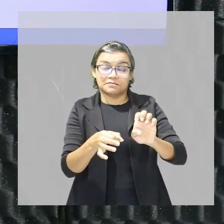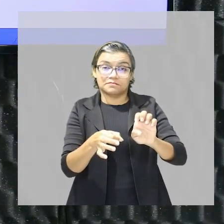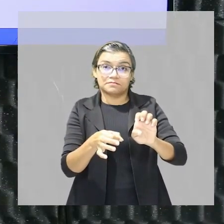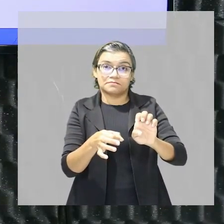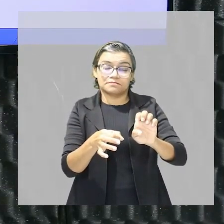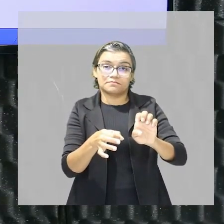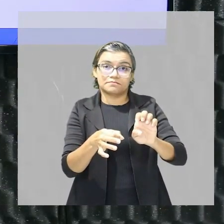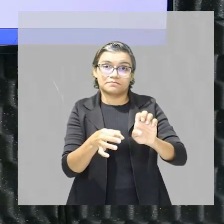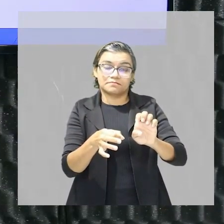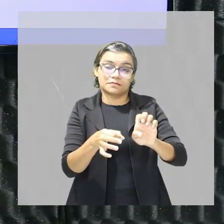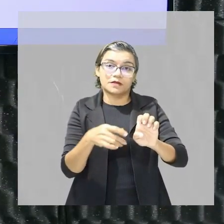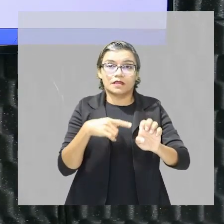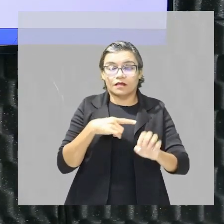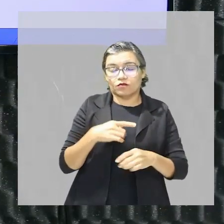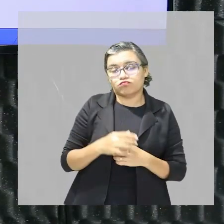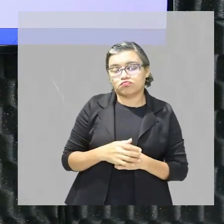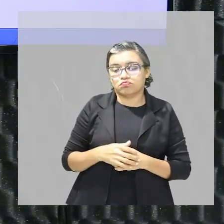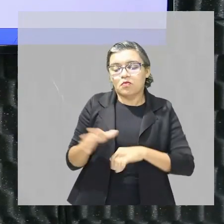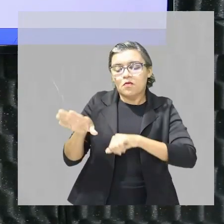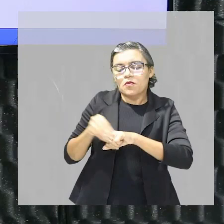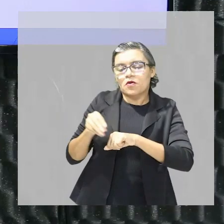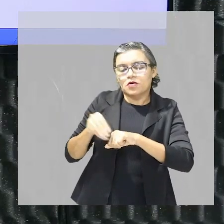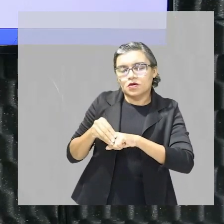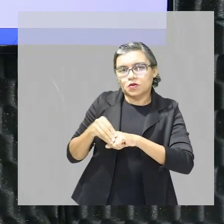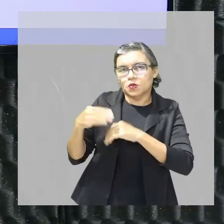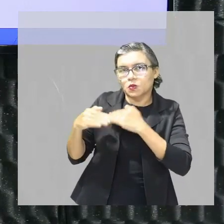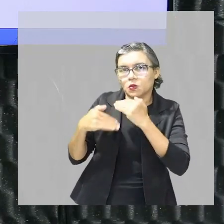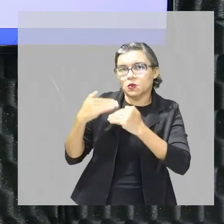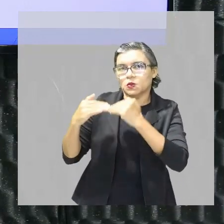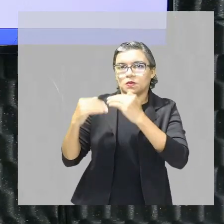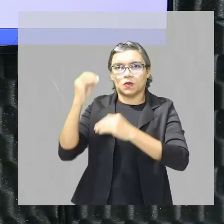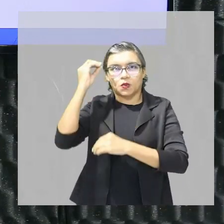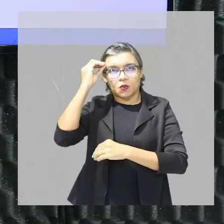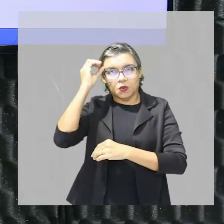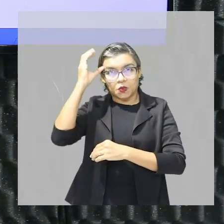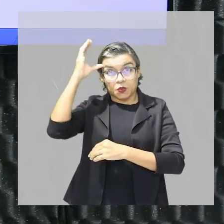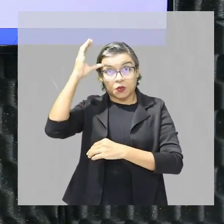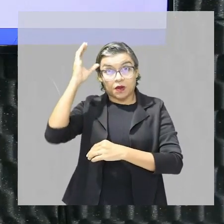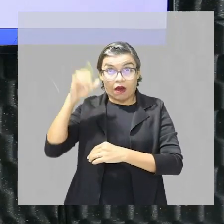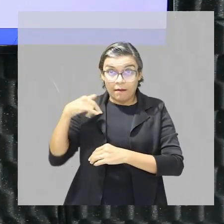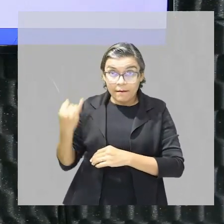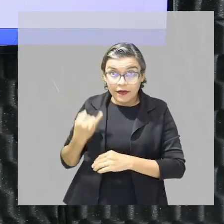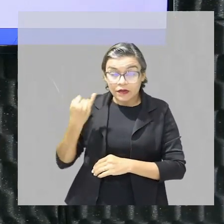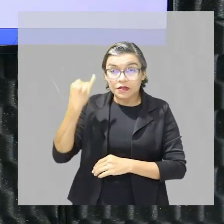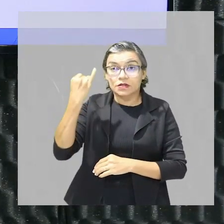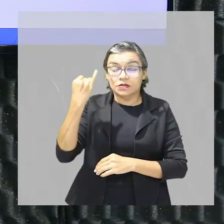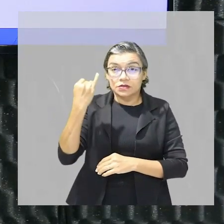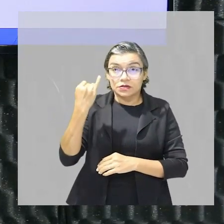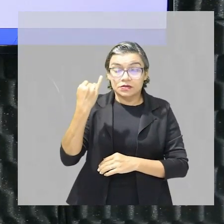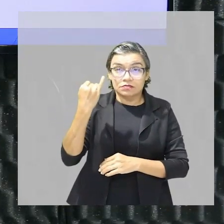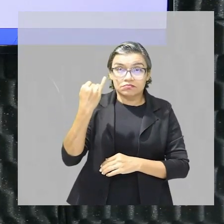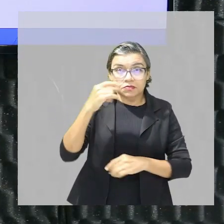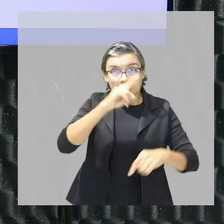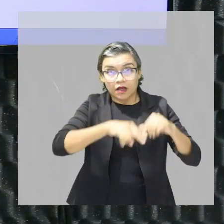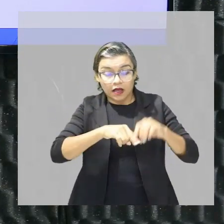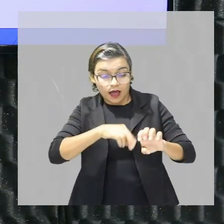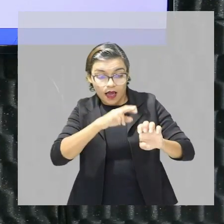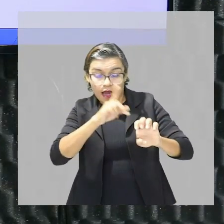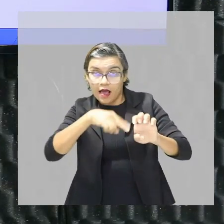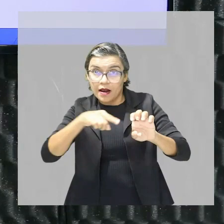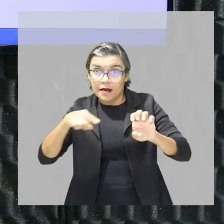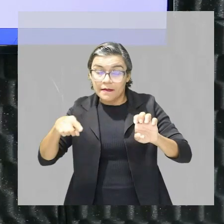consideramos como processo de conhecimento que é um processo importante os elementos que permeiam